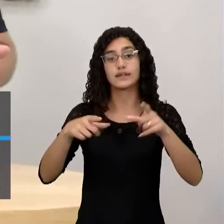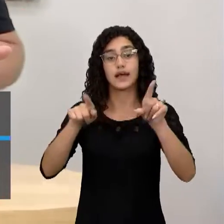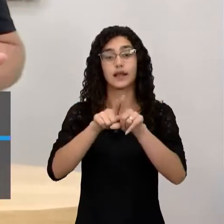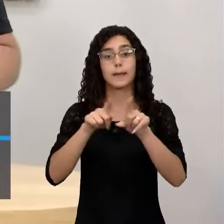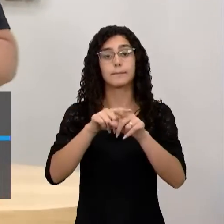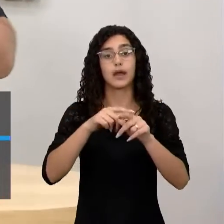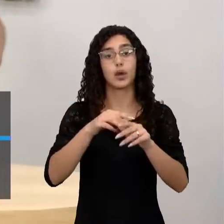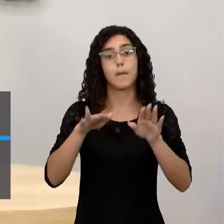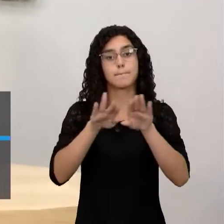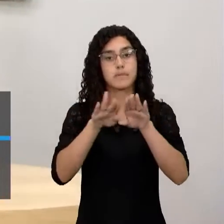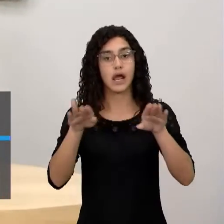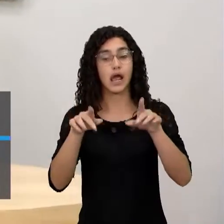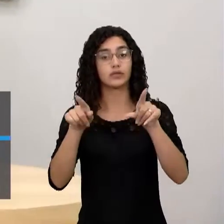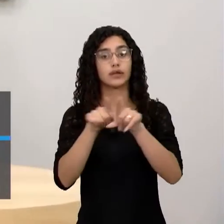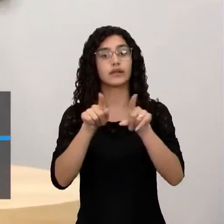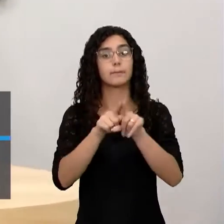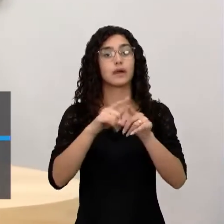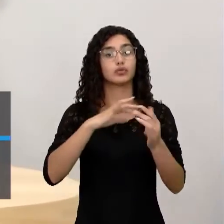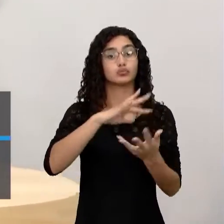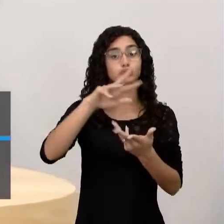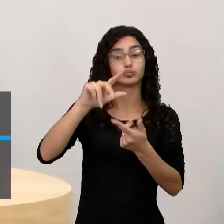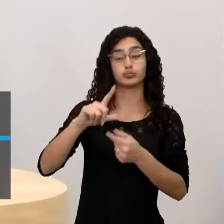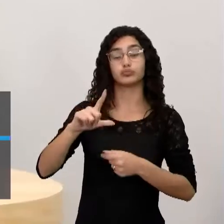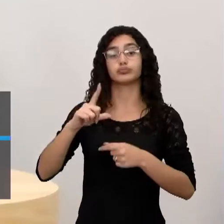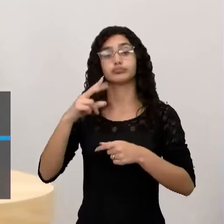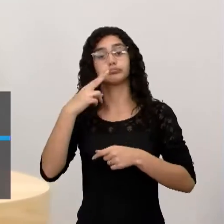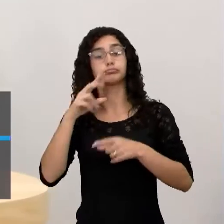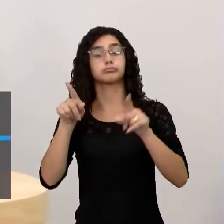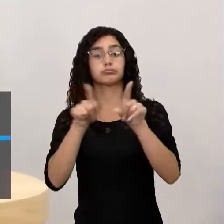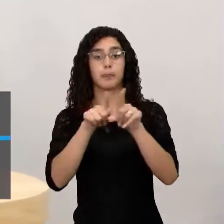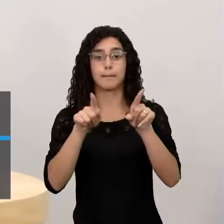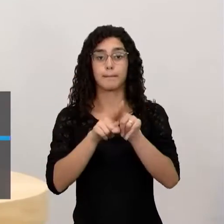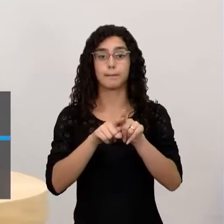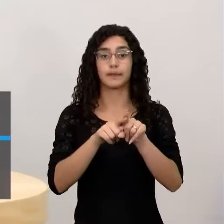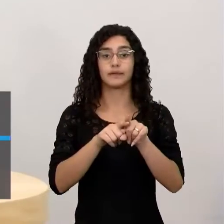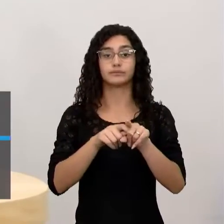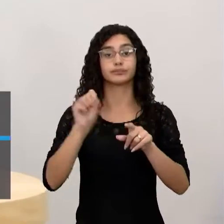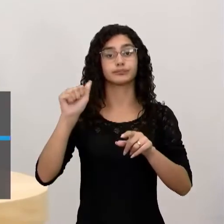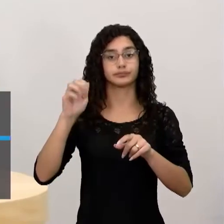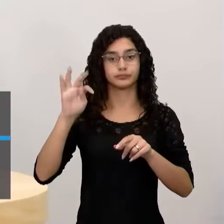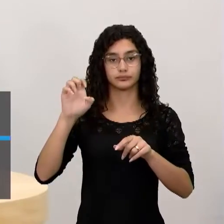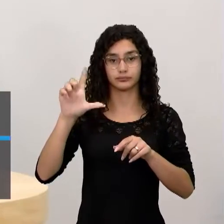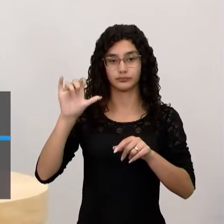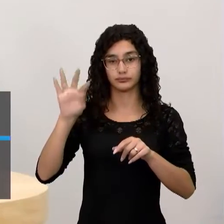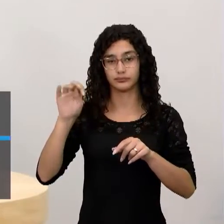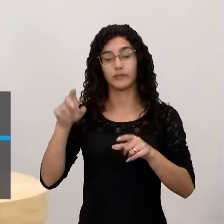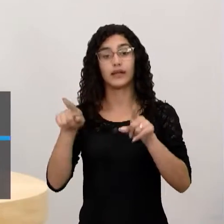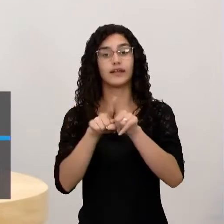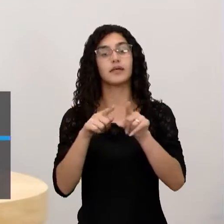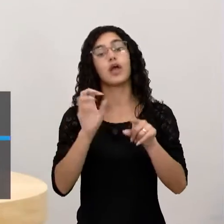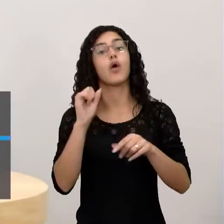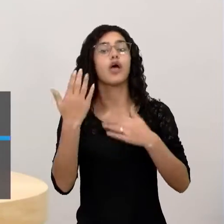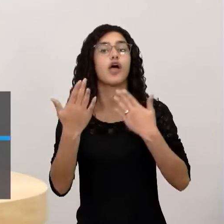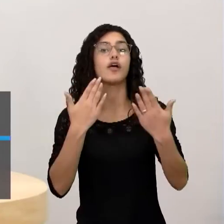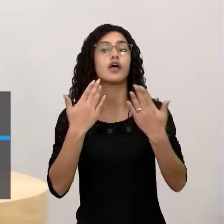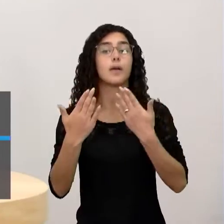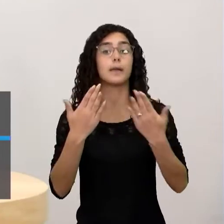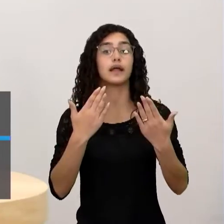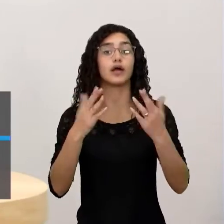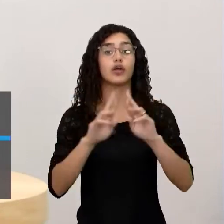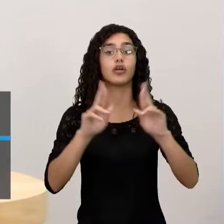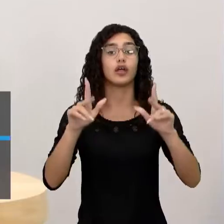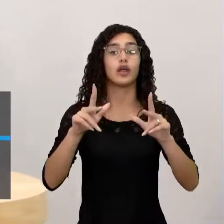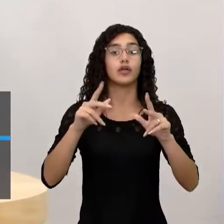tanto no planisfério como no globo terrestre, vimos na imagem satélite, e a gente vê, né, que quando a gente faz uma comparação com